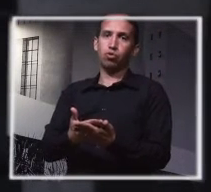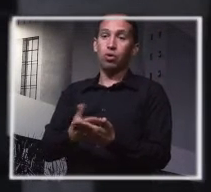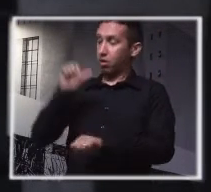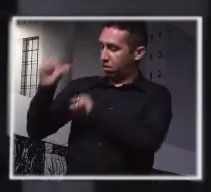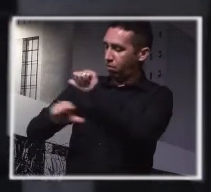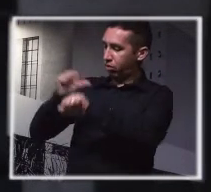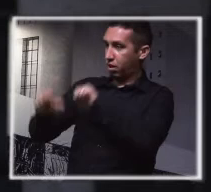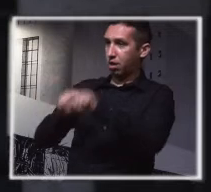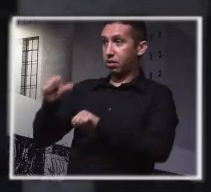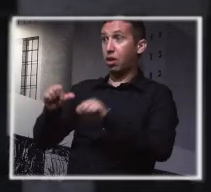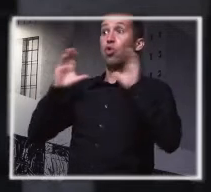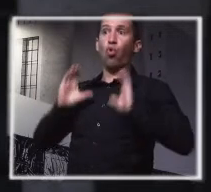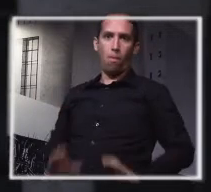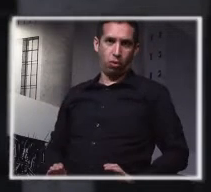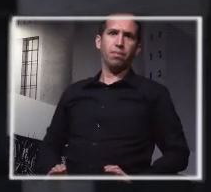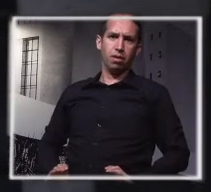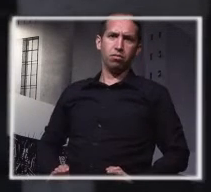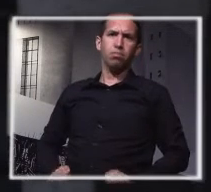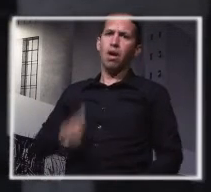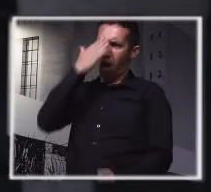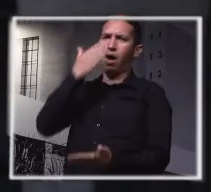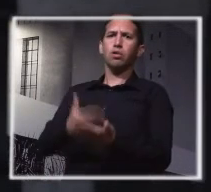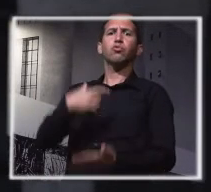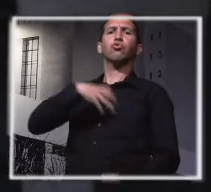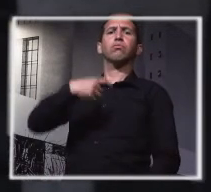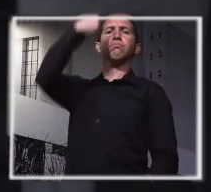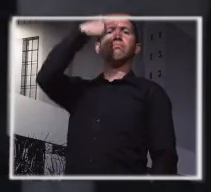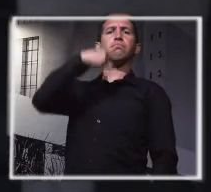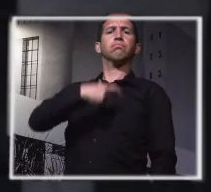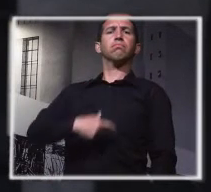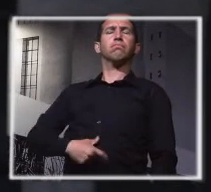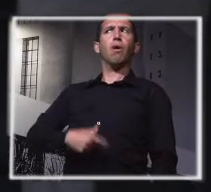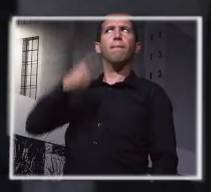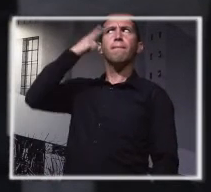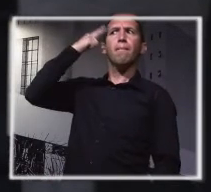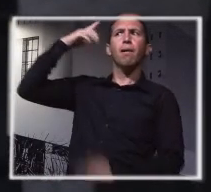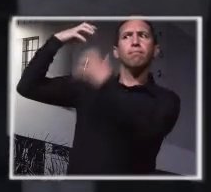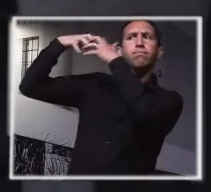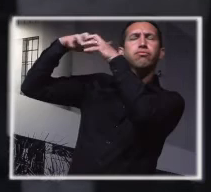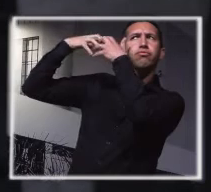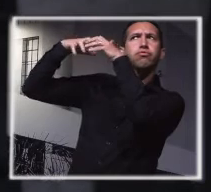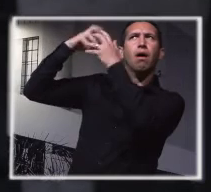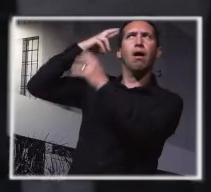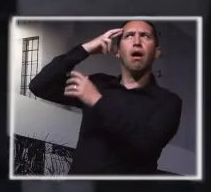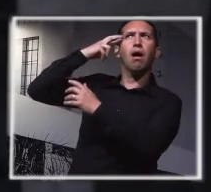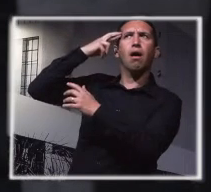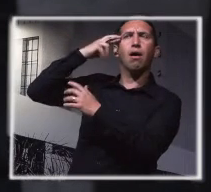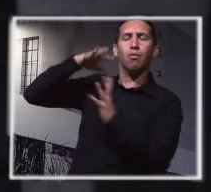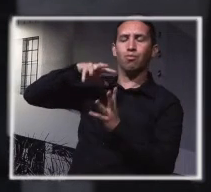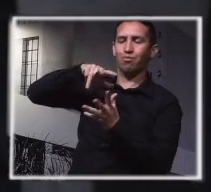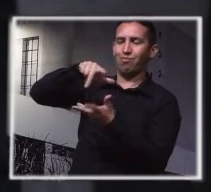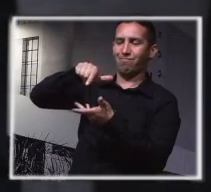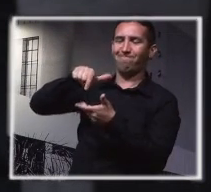na mudança de comportamento, nós acreditamos numa postura, numa reflexão, numa tentativa de um mundo